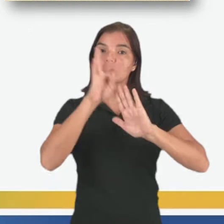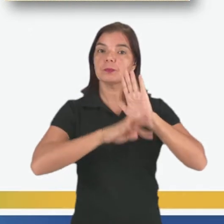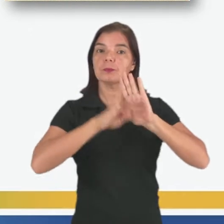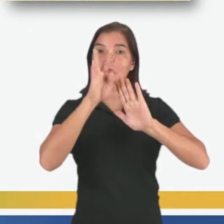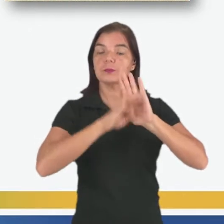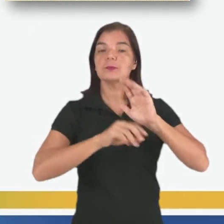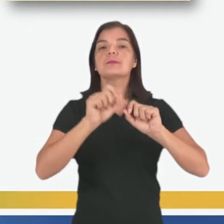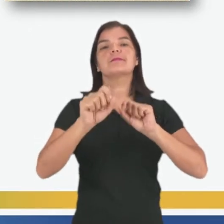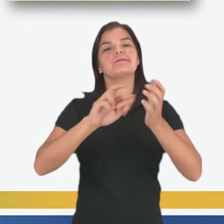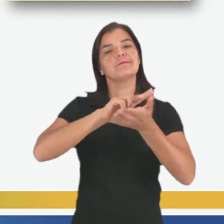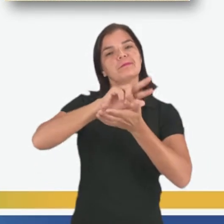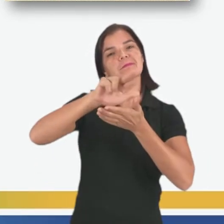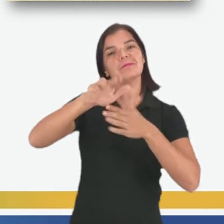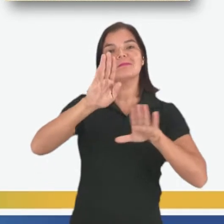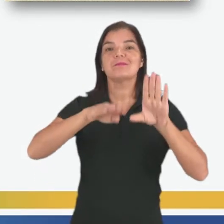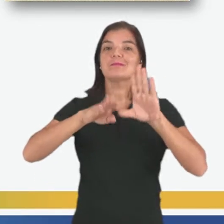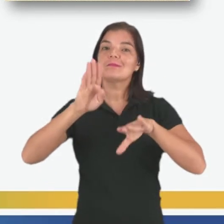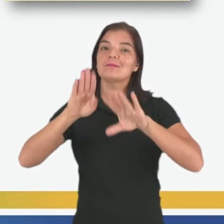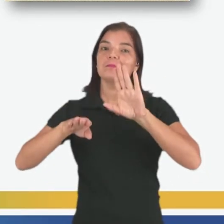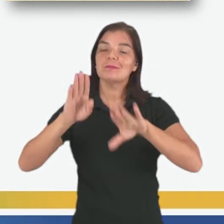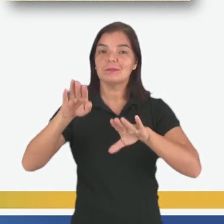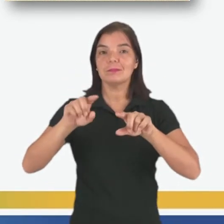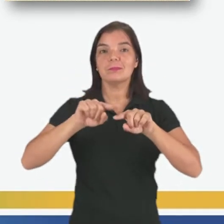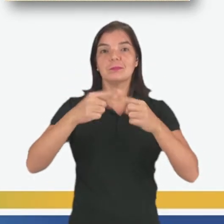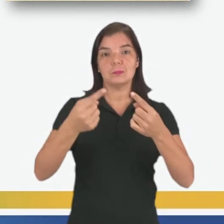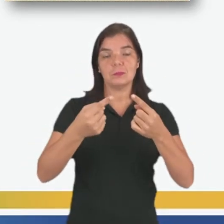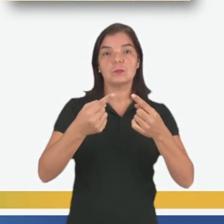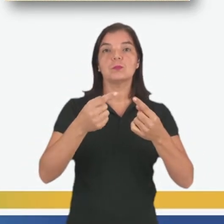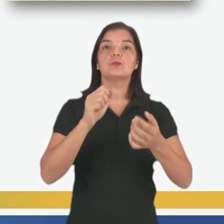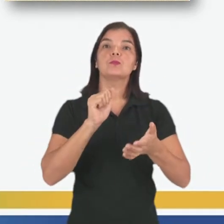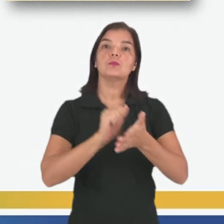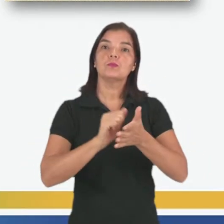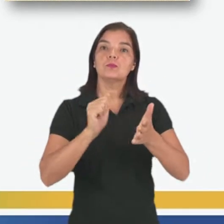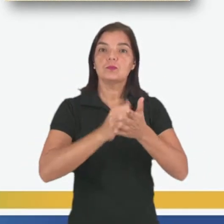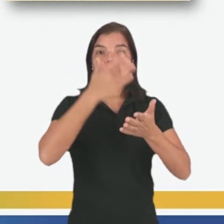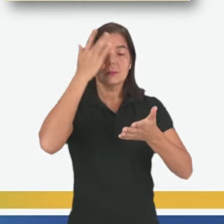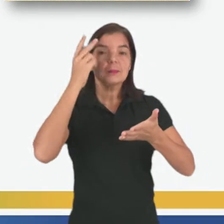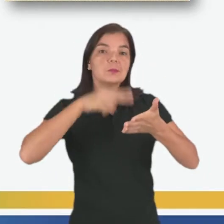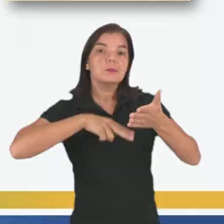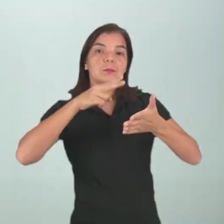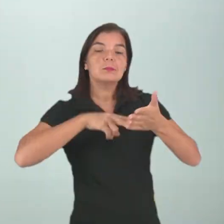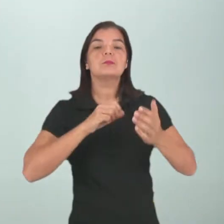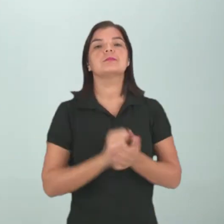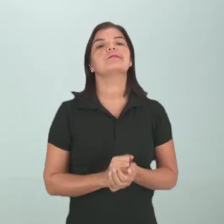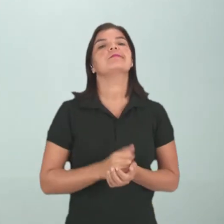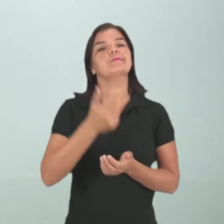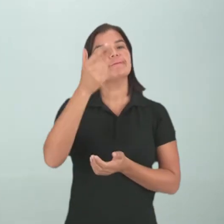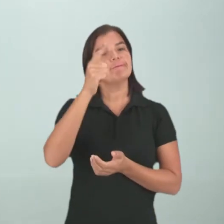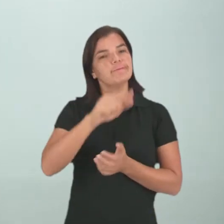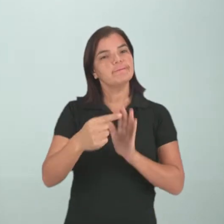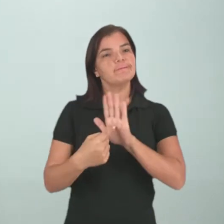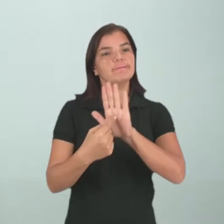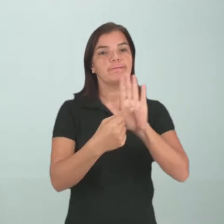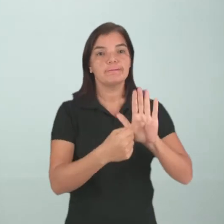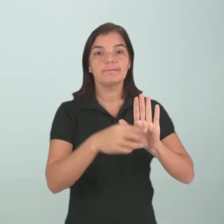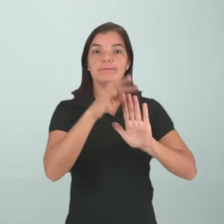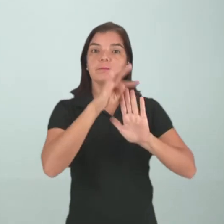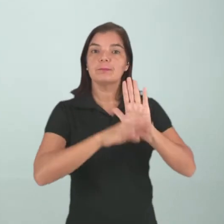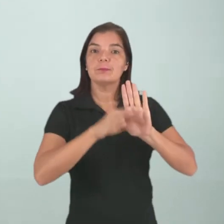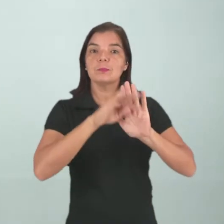textos variam de acordo com a subjetividade do leitor. Então, novamente, aparece aqui o